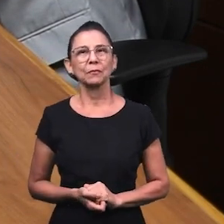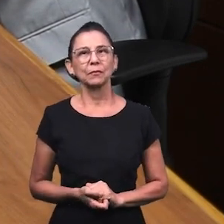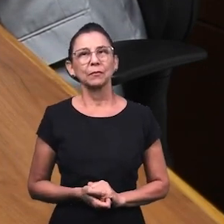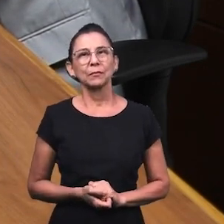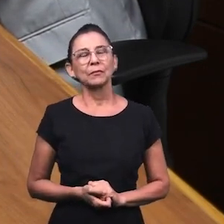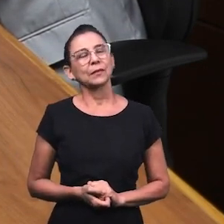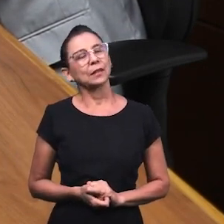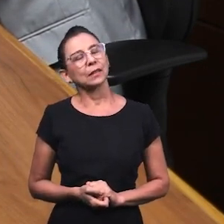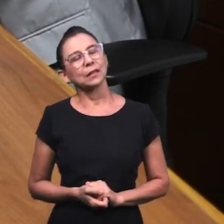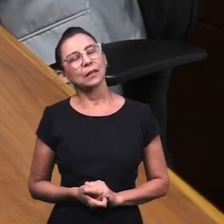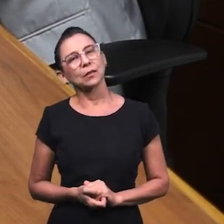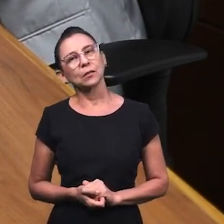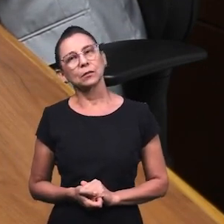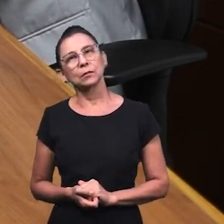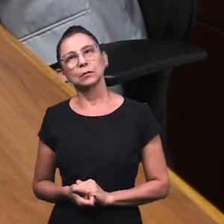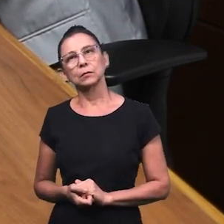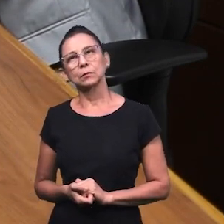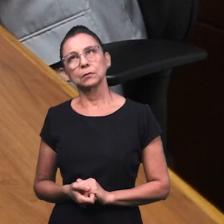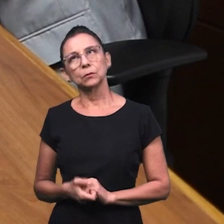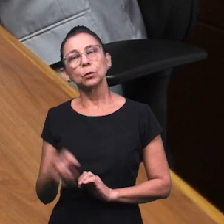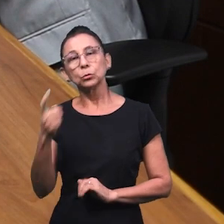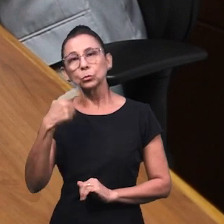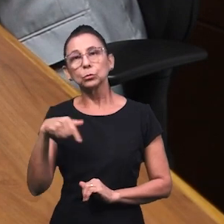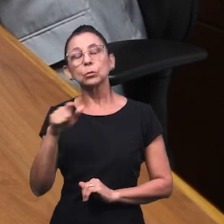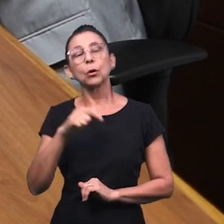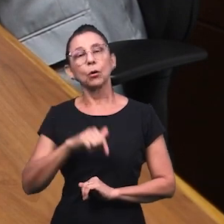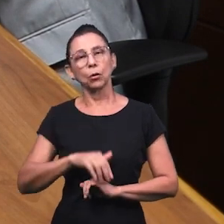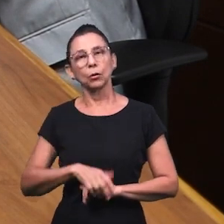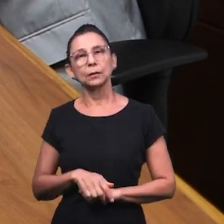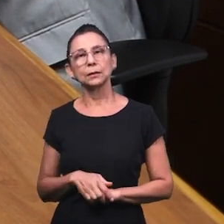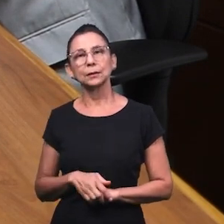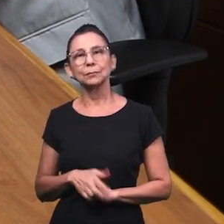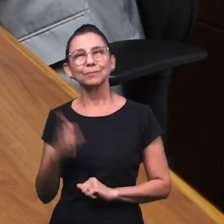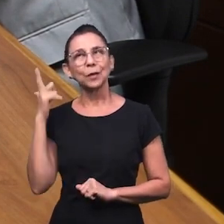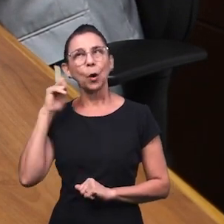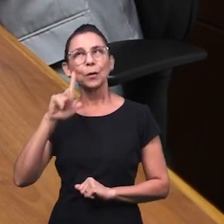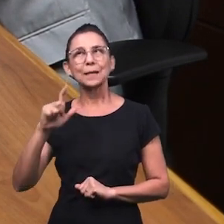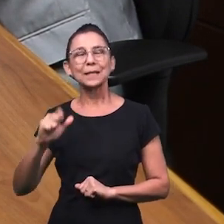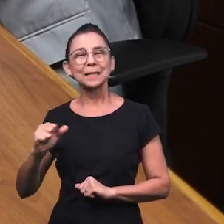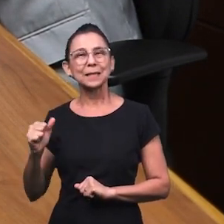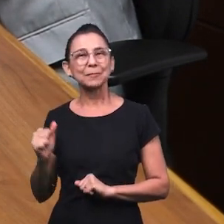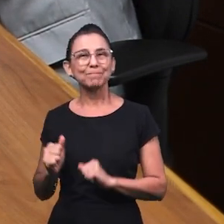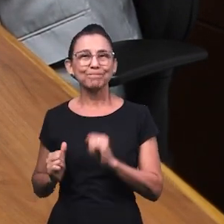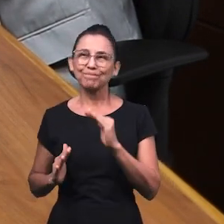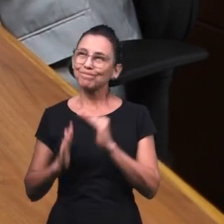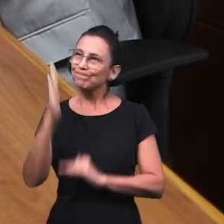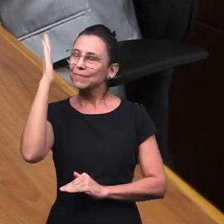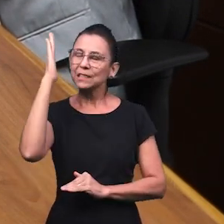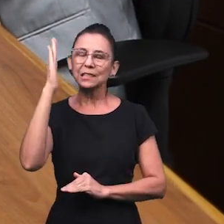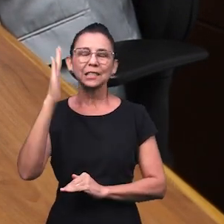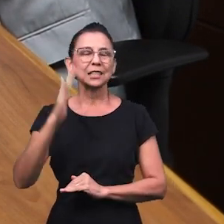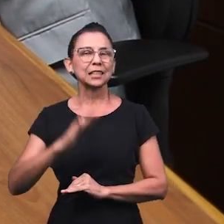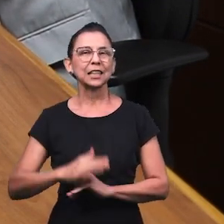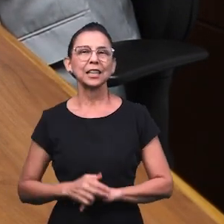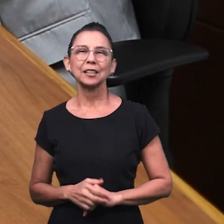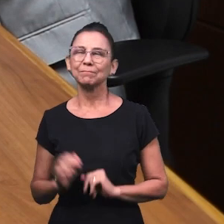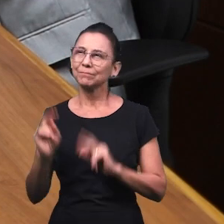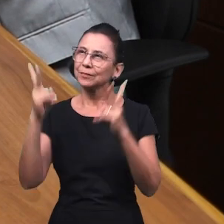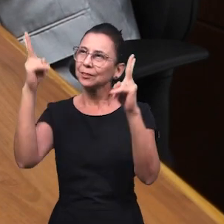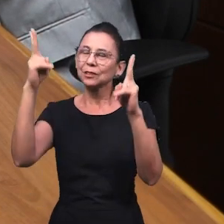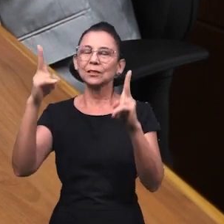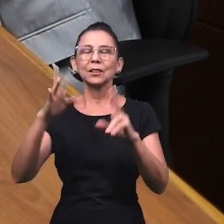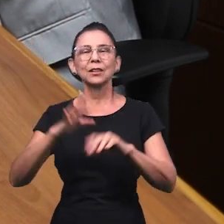Quando qualquer um de nós alcança esta superação, ou uma experiência de superação,